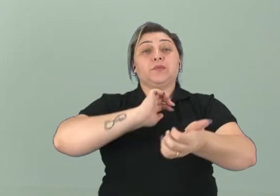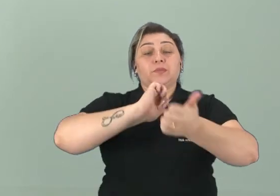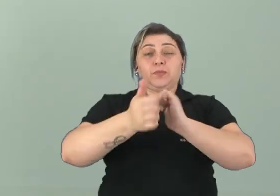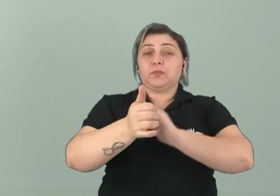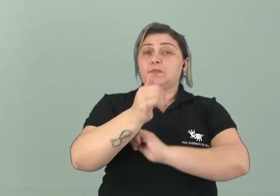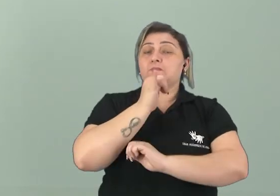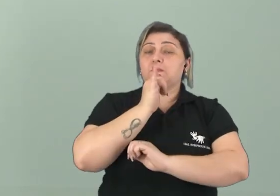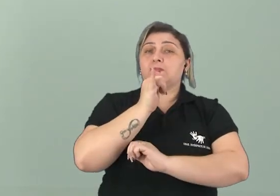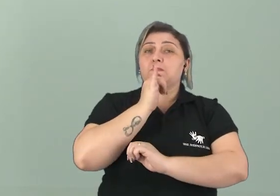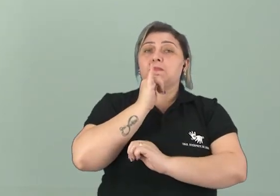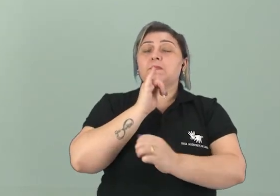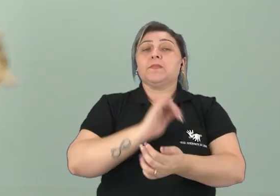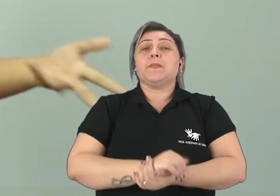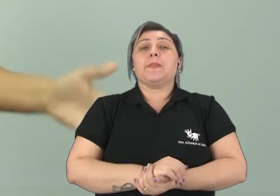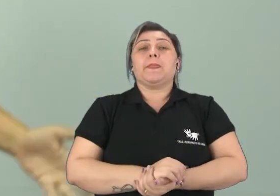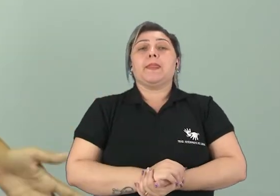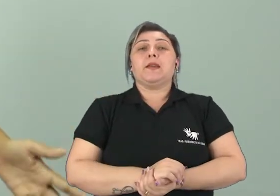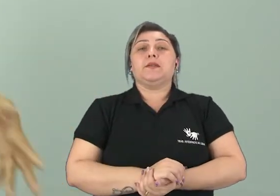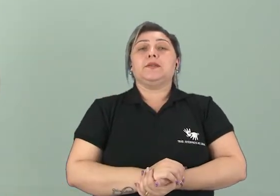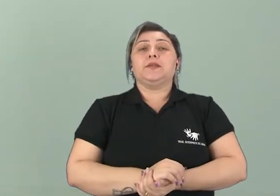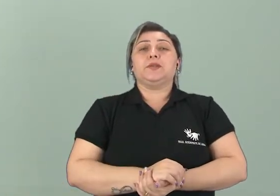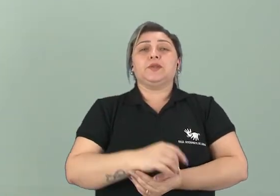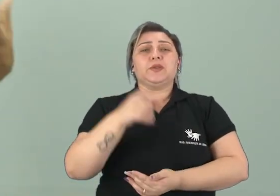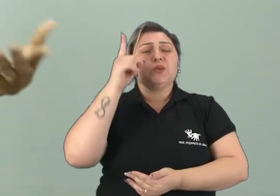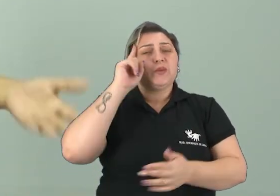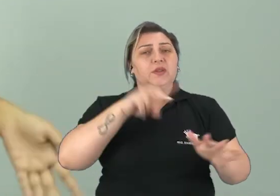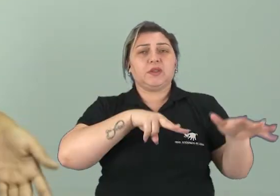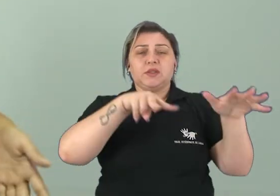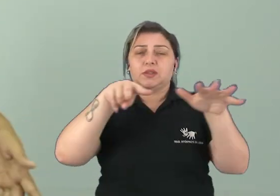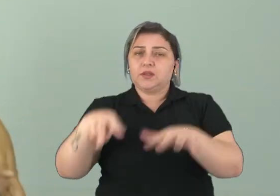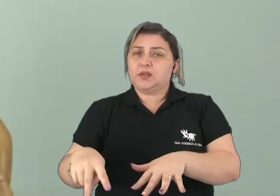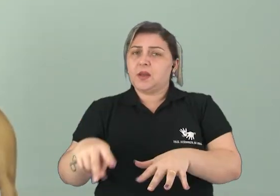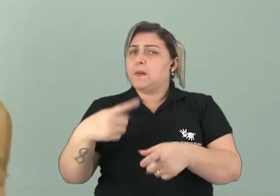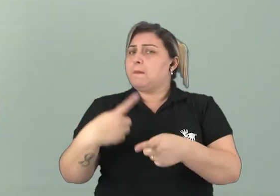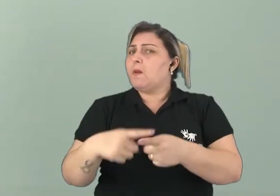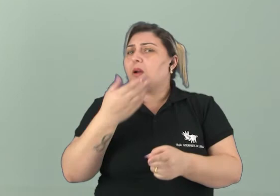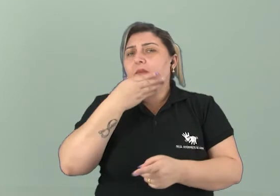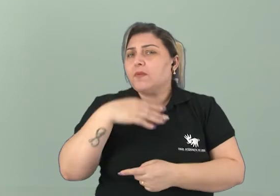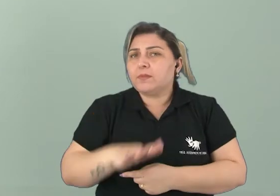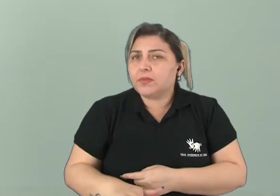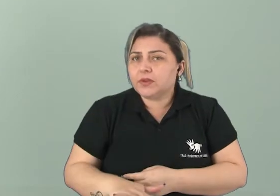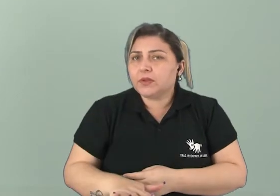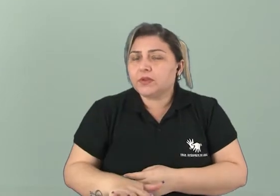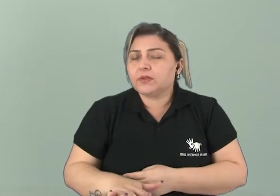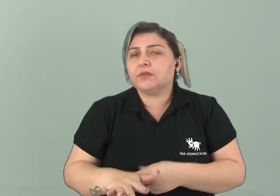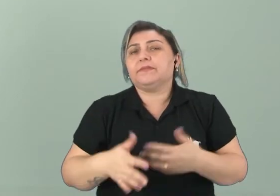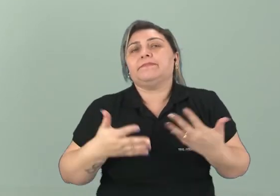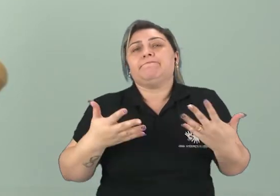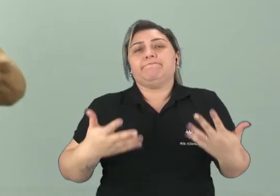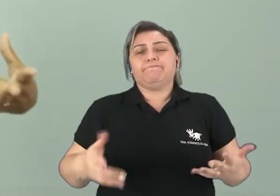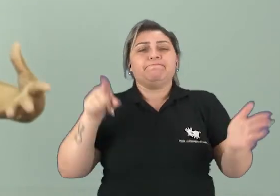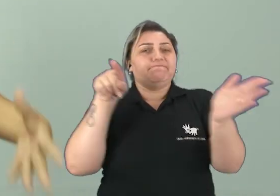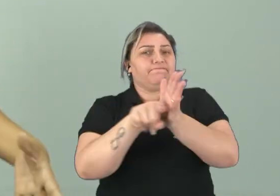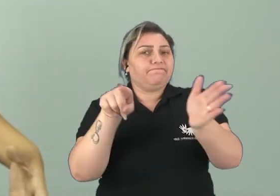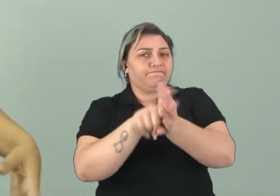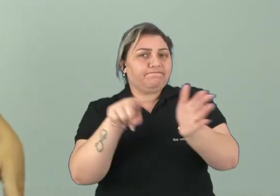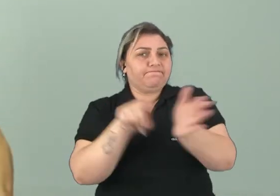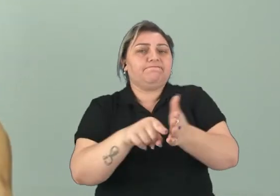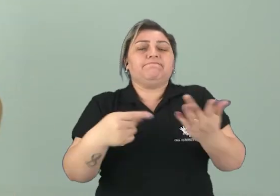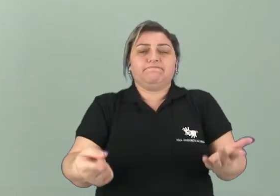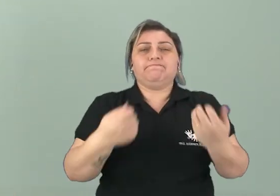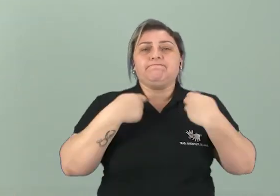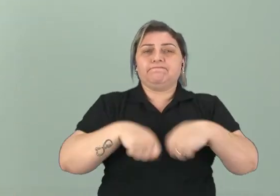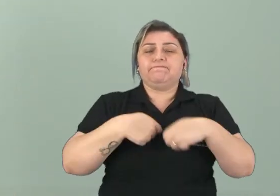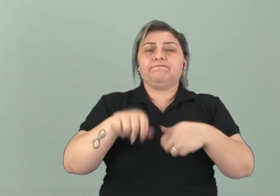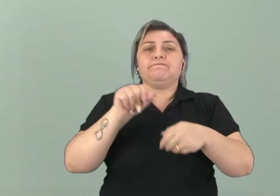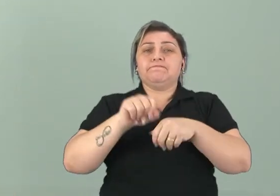por exemplo, é transmitido toda semana? Por que não o feminino, né? Então, são indagações que a gente deve fazer